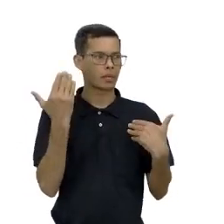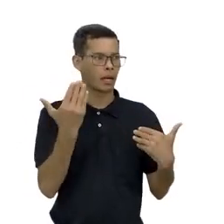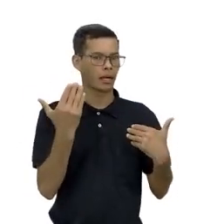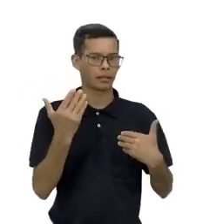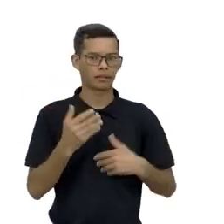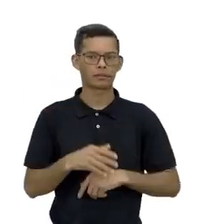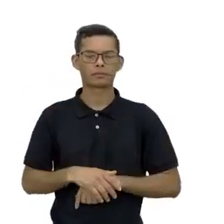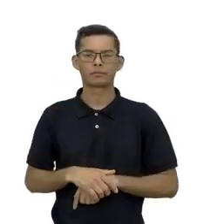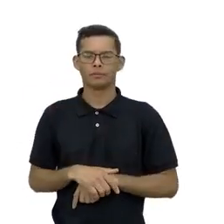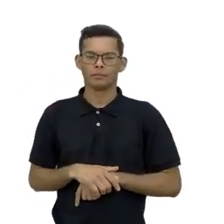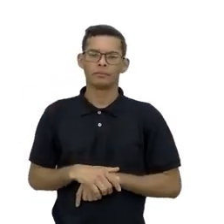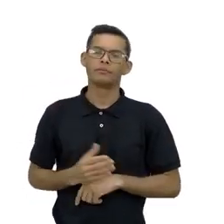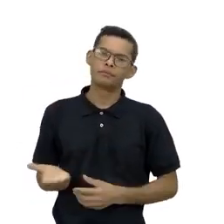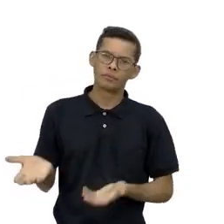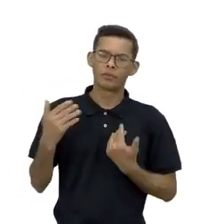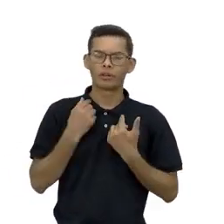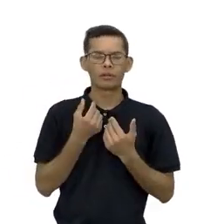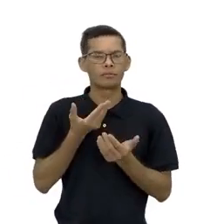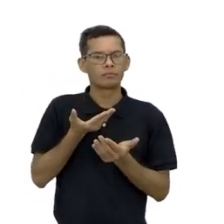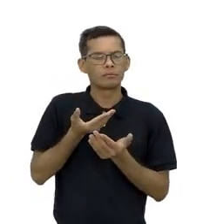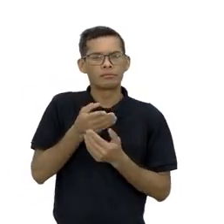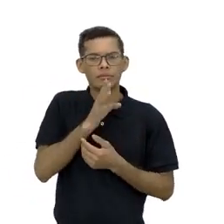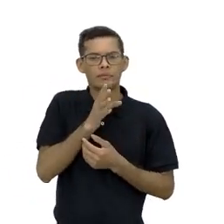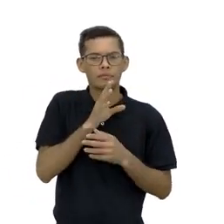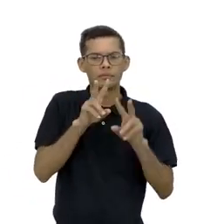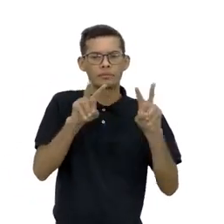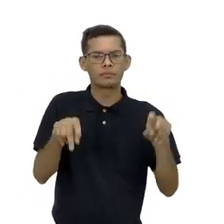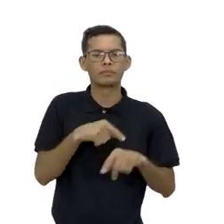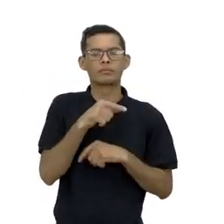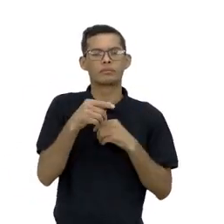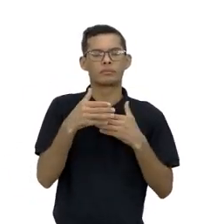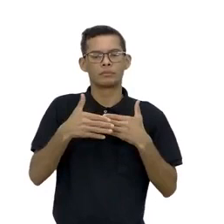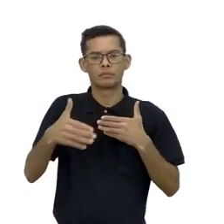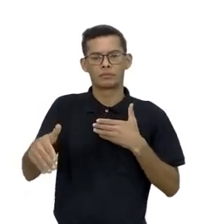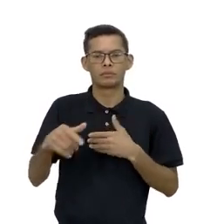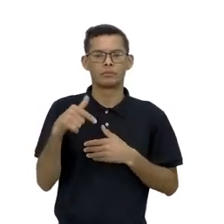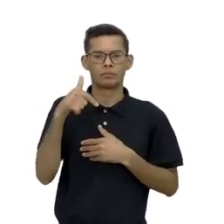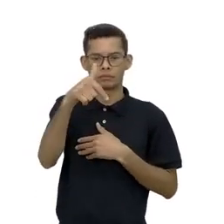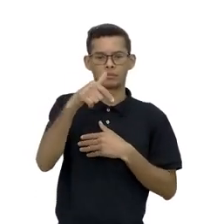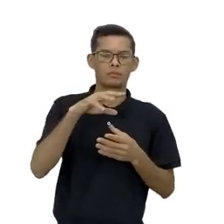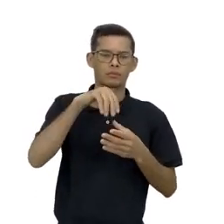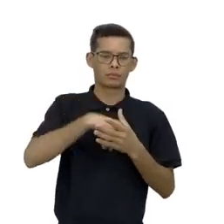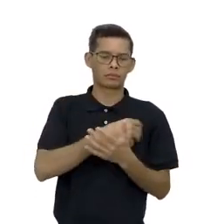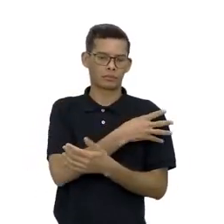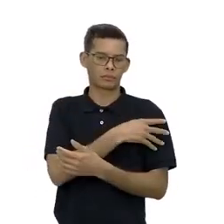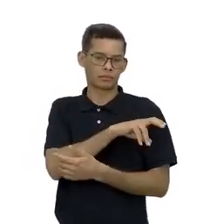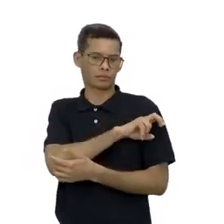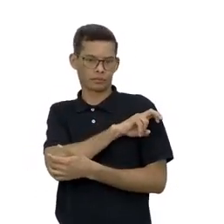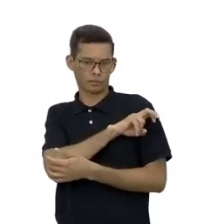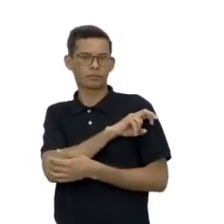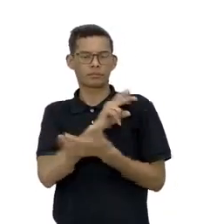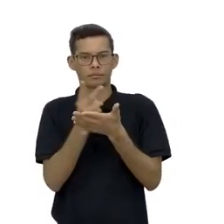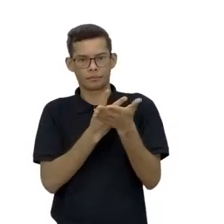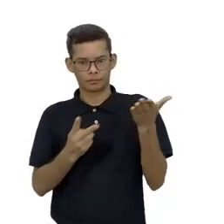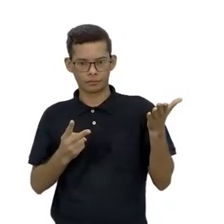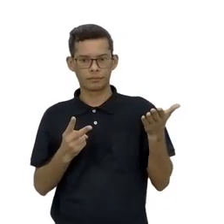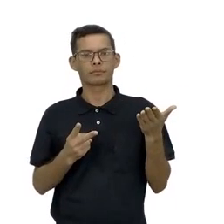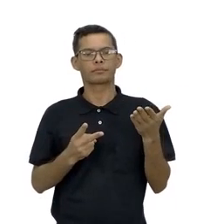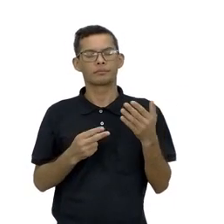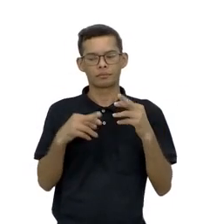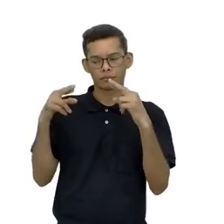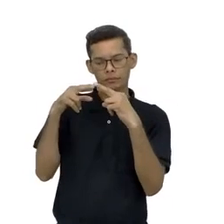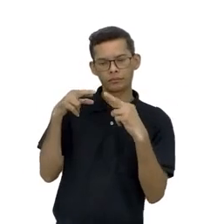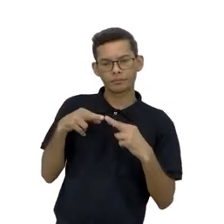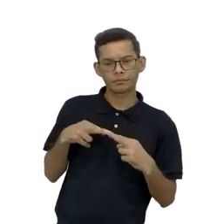Bom, vamos conhecer um pouquinho, né, da sequência didática 7 do volume 2 do quarto e quinto ano, relacionando